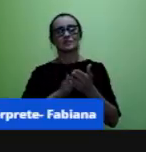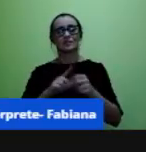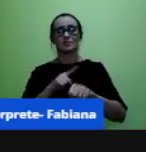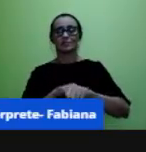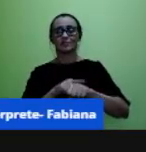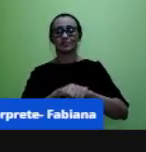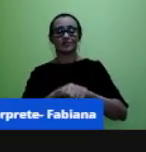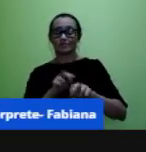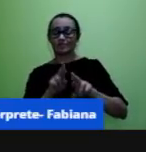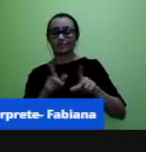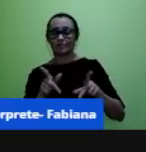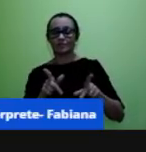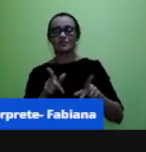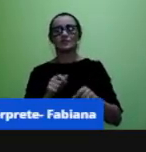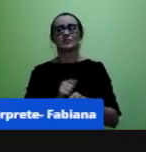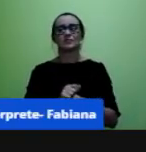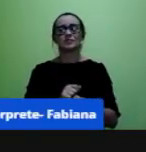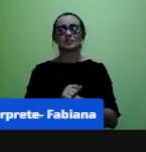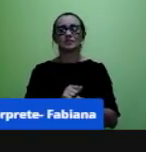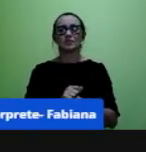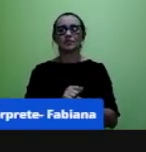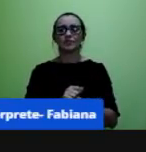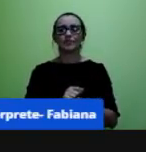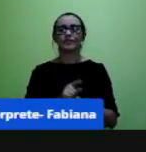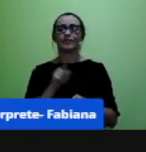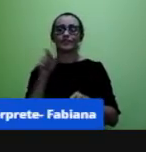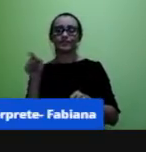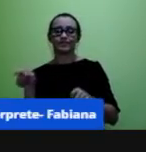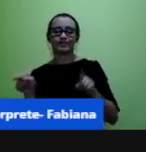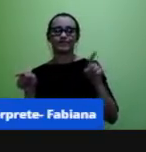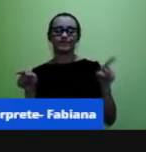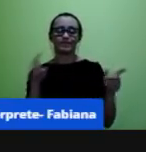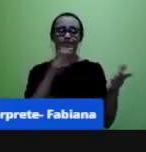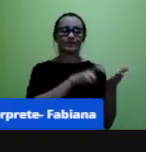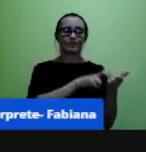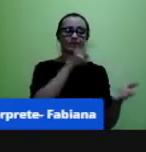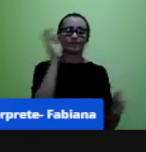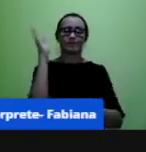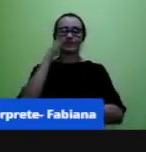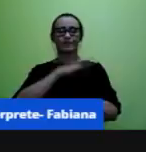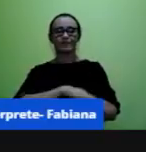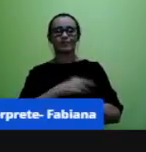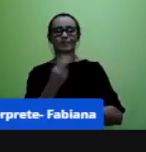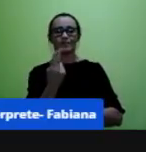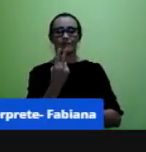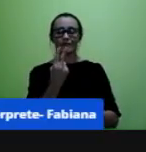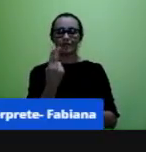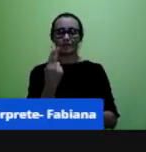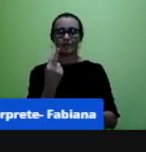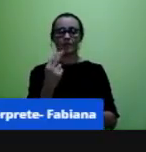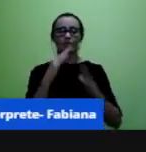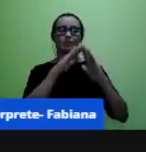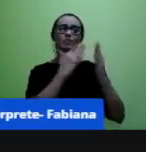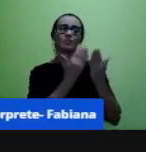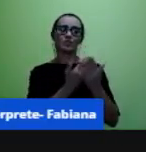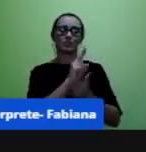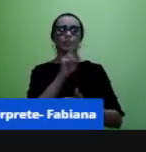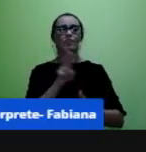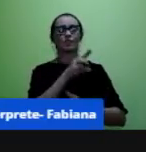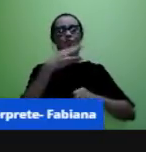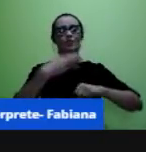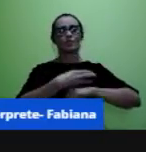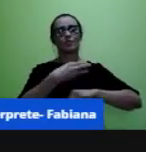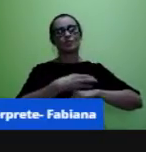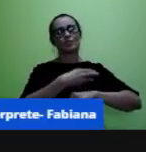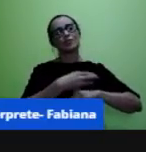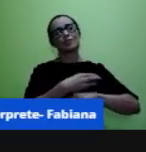do WhatsApp. Tanto numa escola como na outra, período matutino e vespertino, as duas estão trabalhando pelo WhatsApp, né? E aí a gente posta